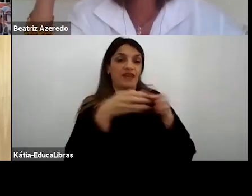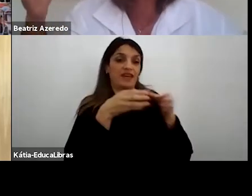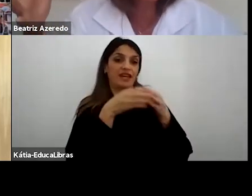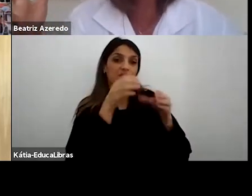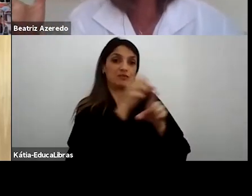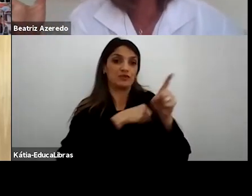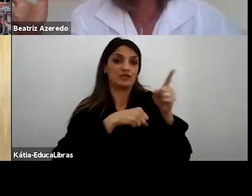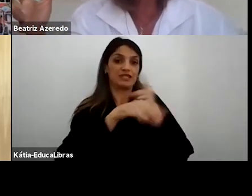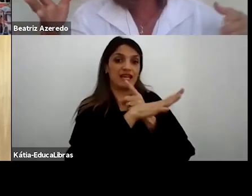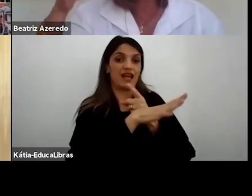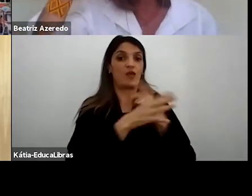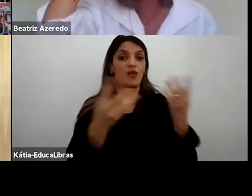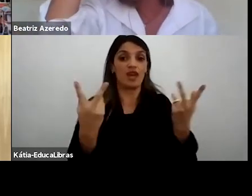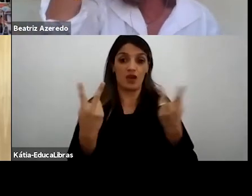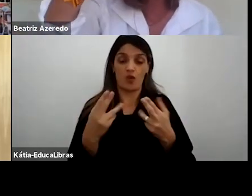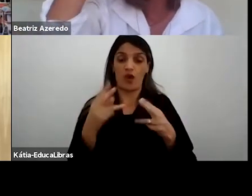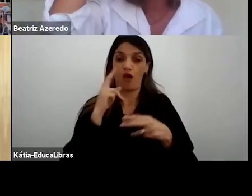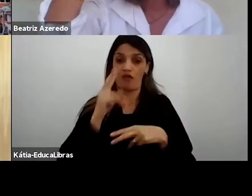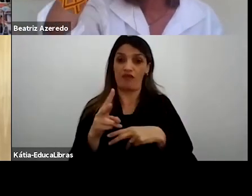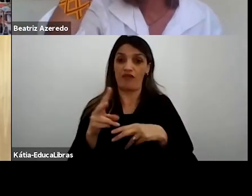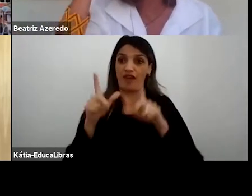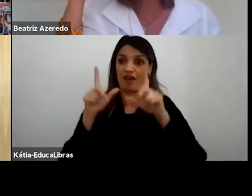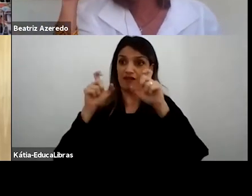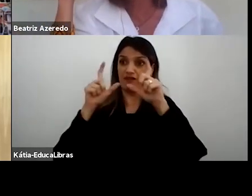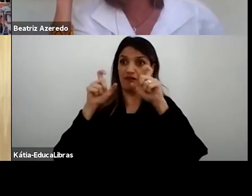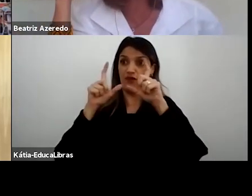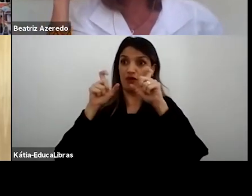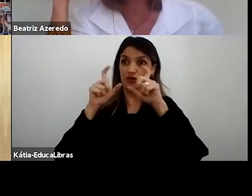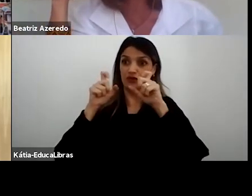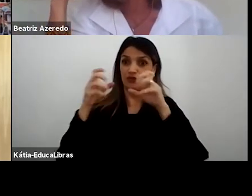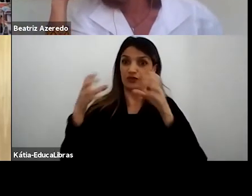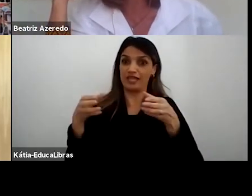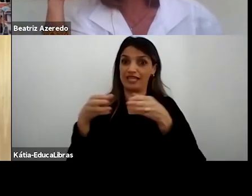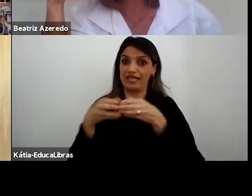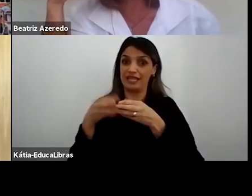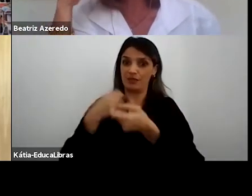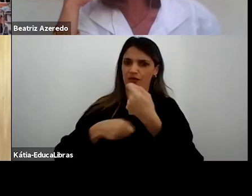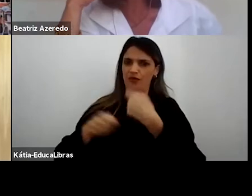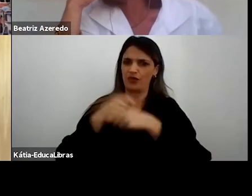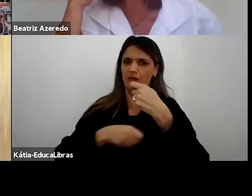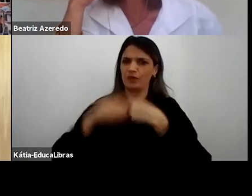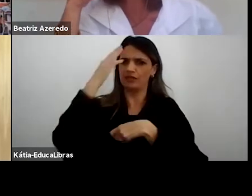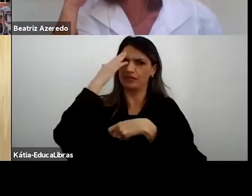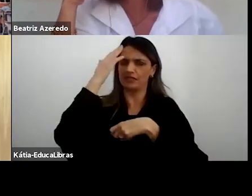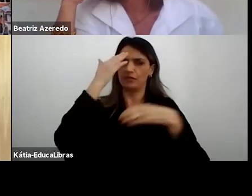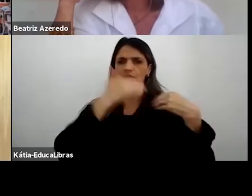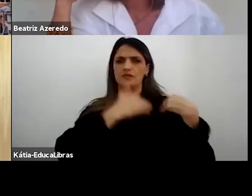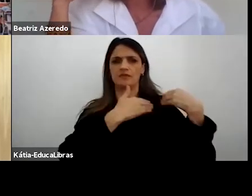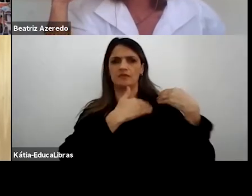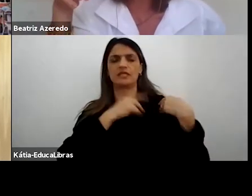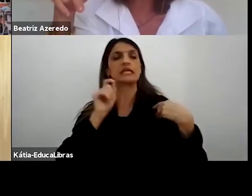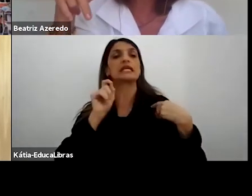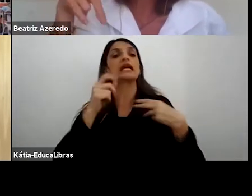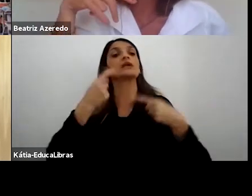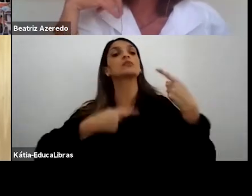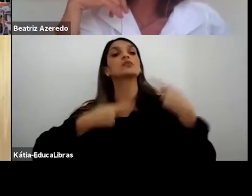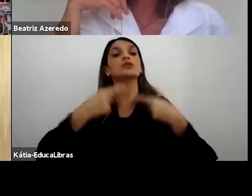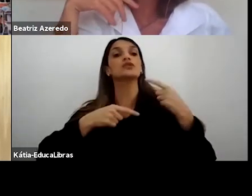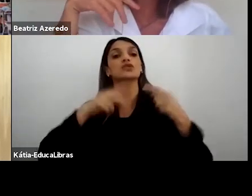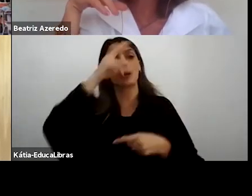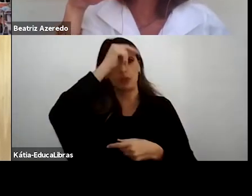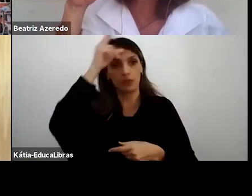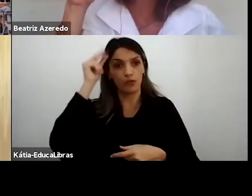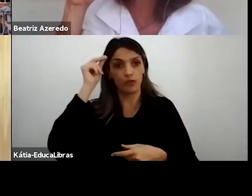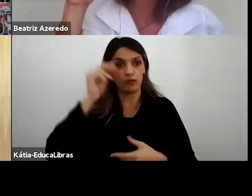gente vê uma foto da equipe econômica, né? A gente sabe quem são os responsáveis por essas políticas públicas. Eu trago também a